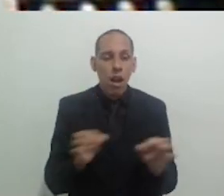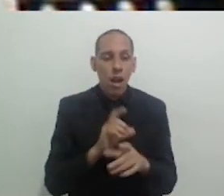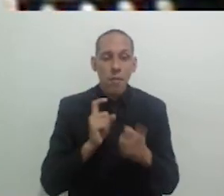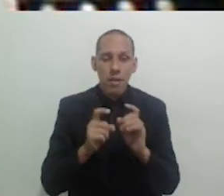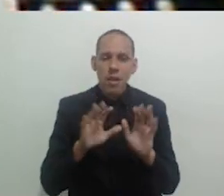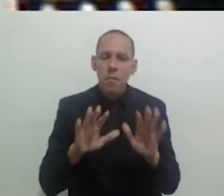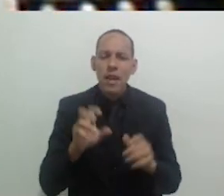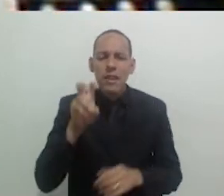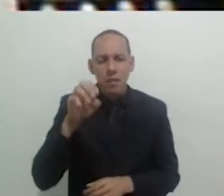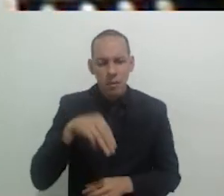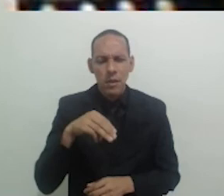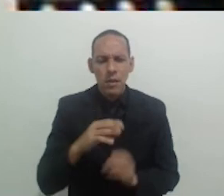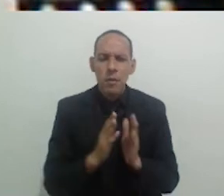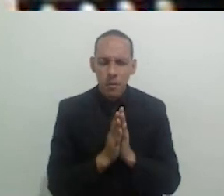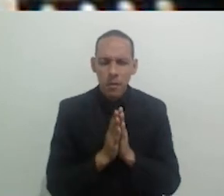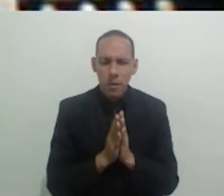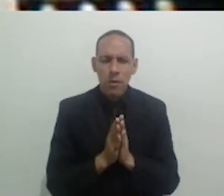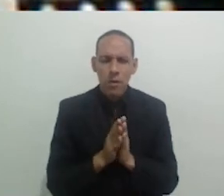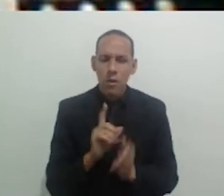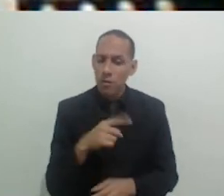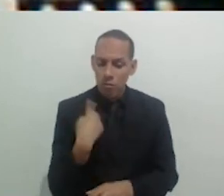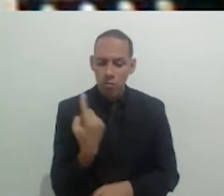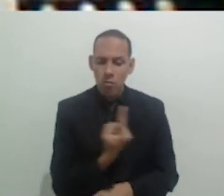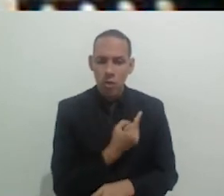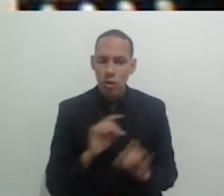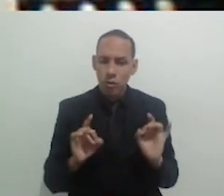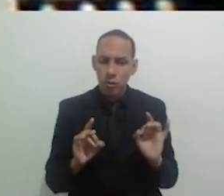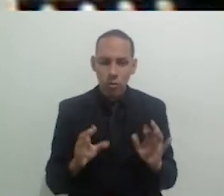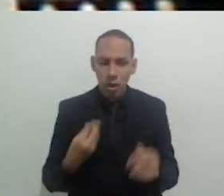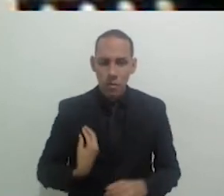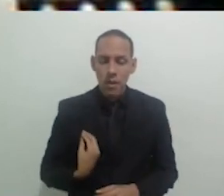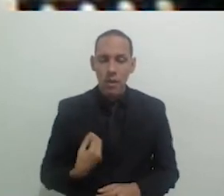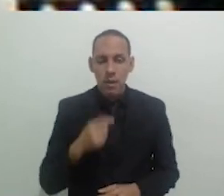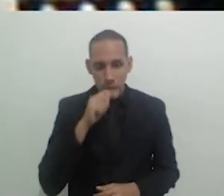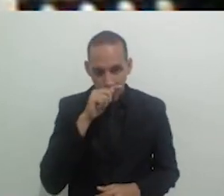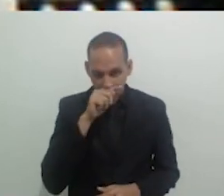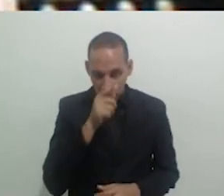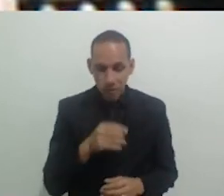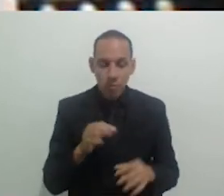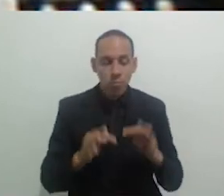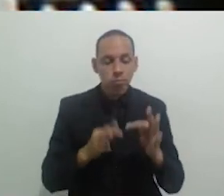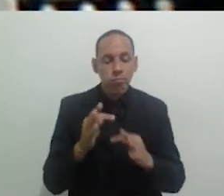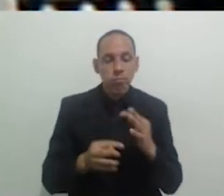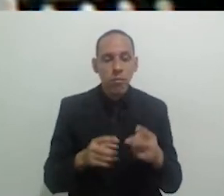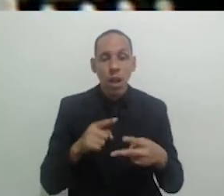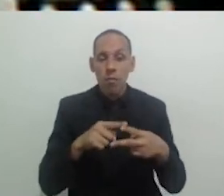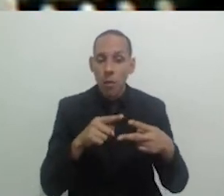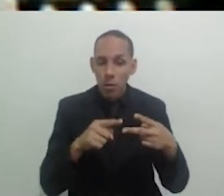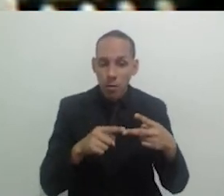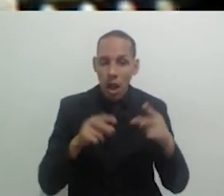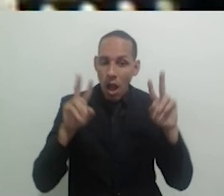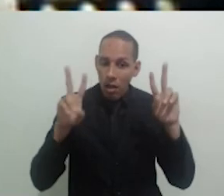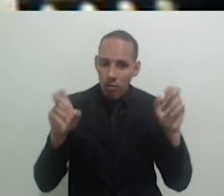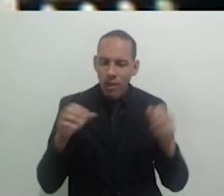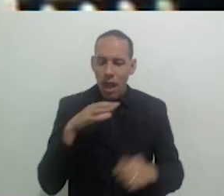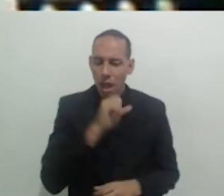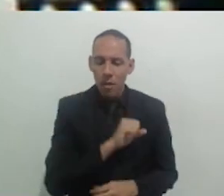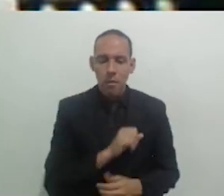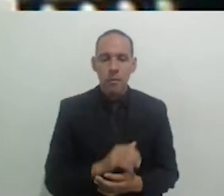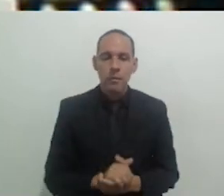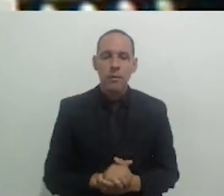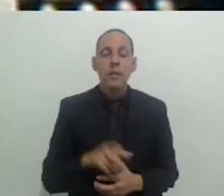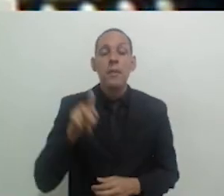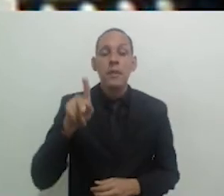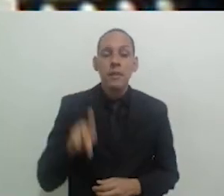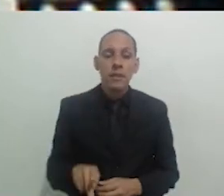5 minutinhos, só nós, presentes, para a gente tratar de 2 assuntos, mas é rápido. Senhor presidente, então, entre